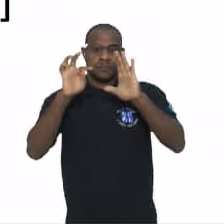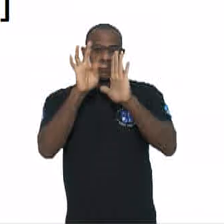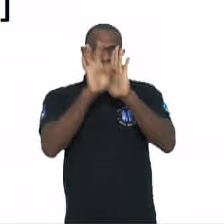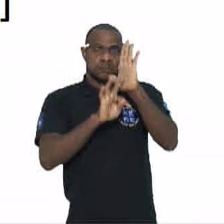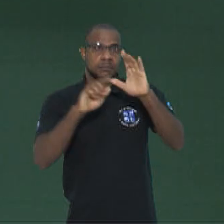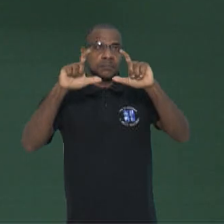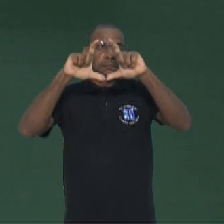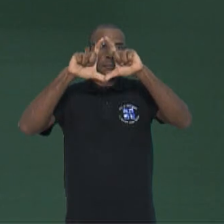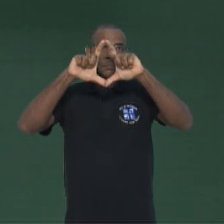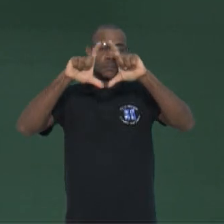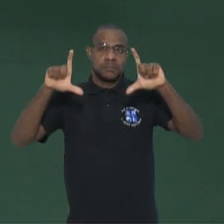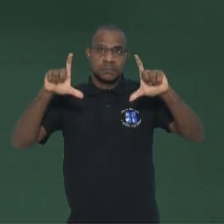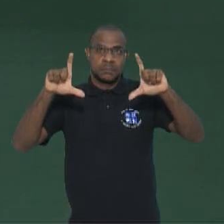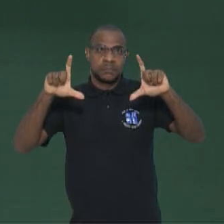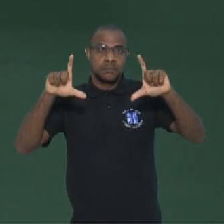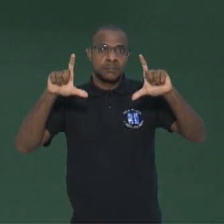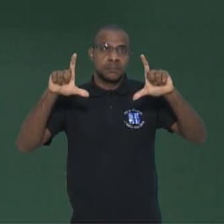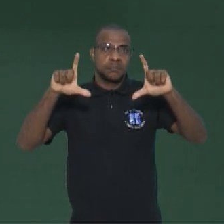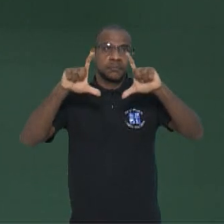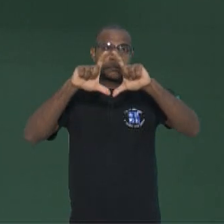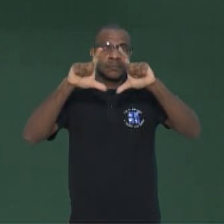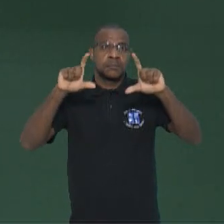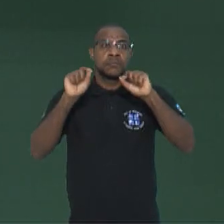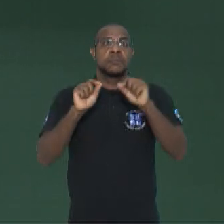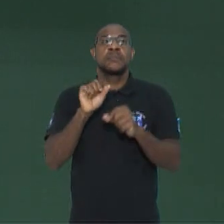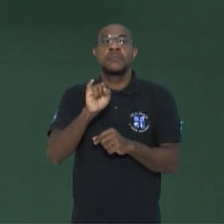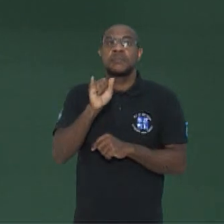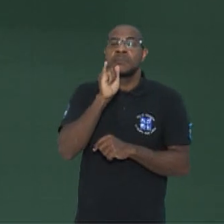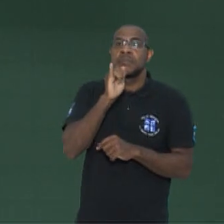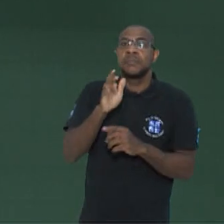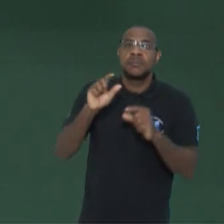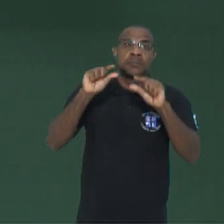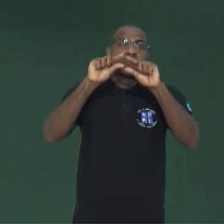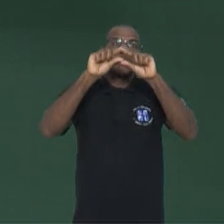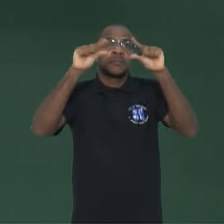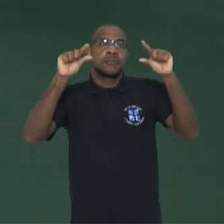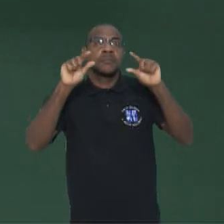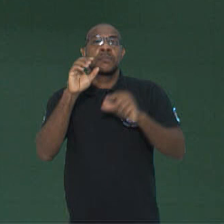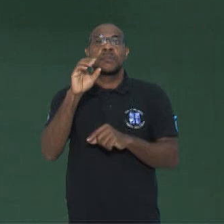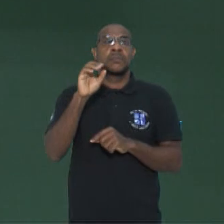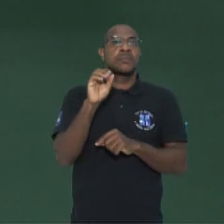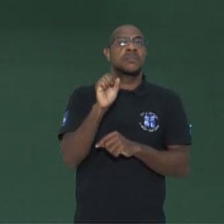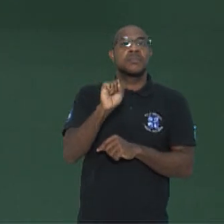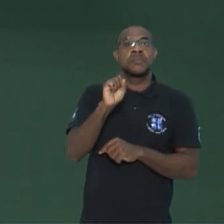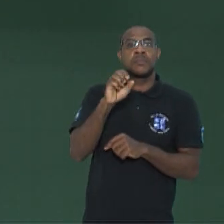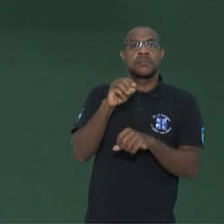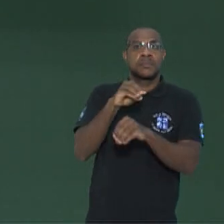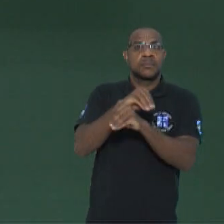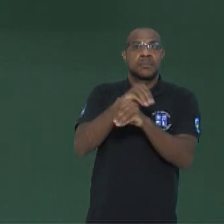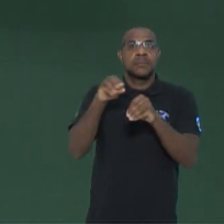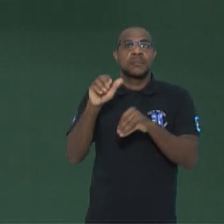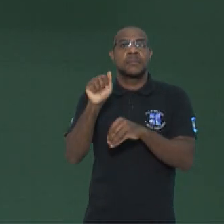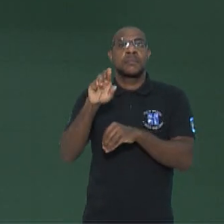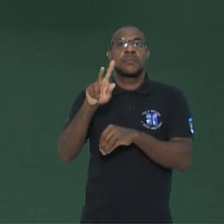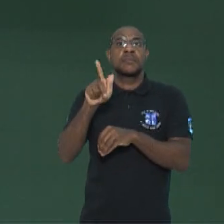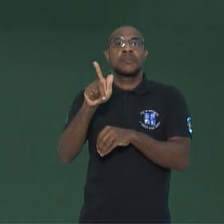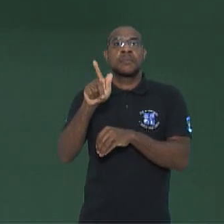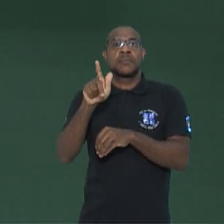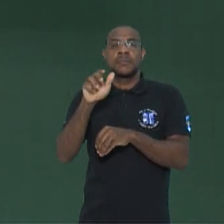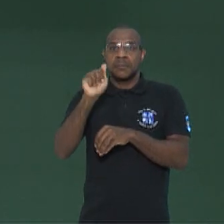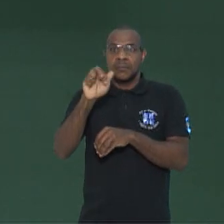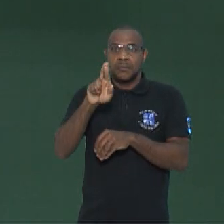qual artigo mesmo? O artigo que está definindo Estados Unidos, então os Estados Unidos, né? Se tiver